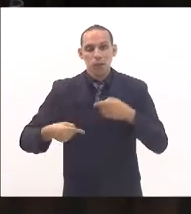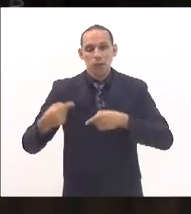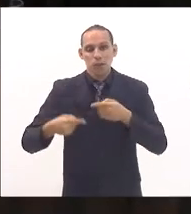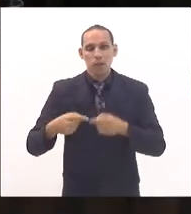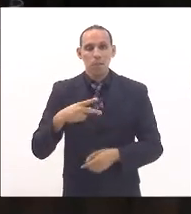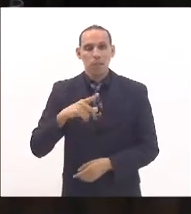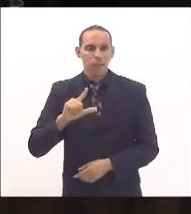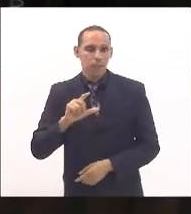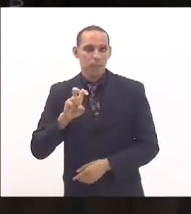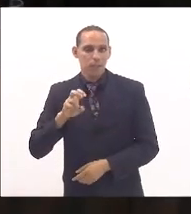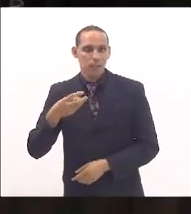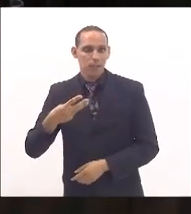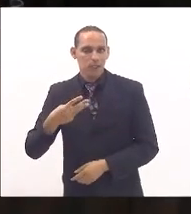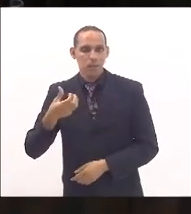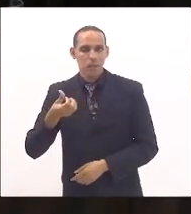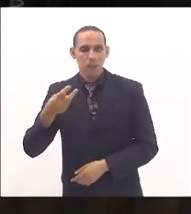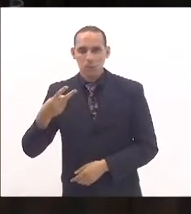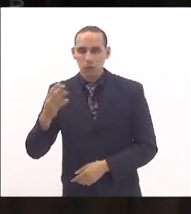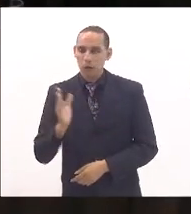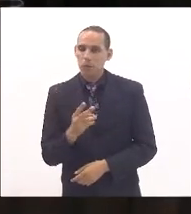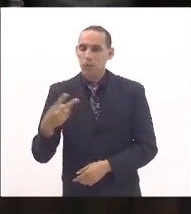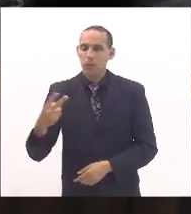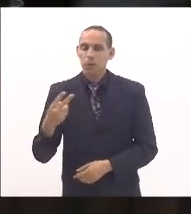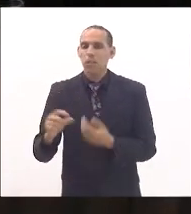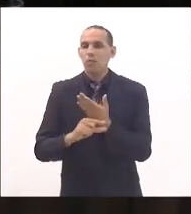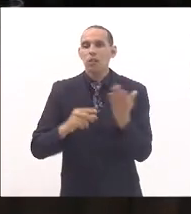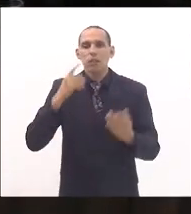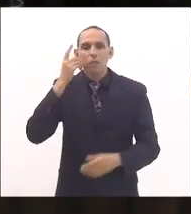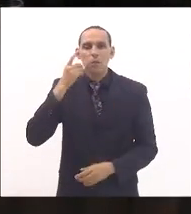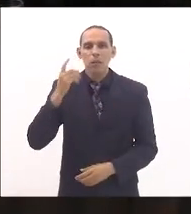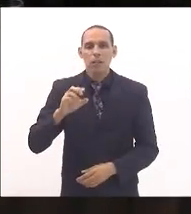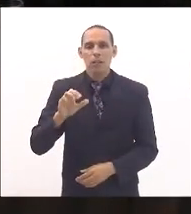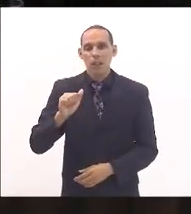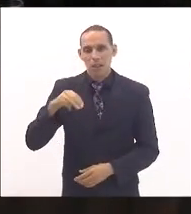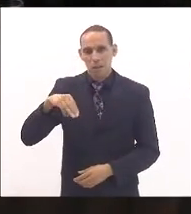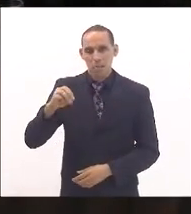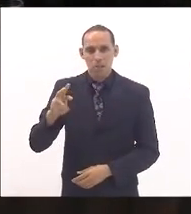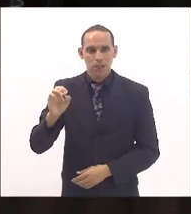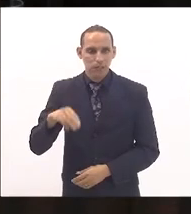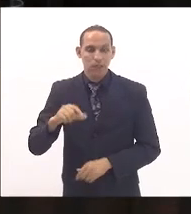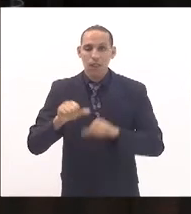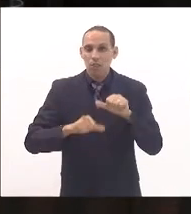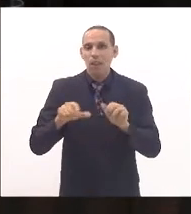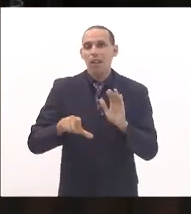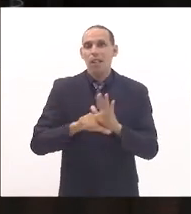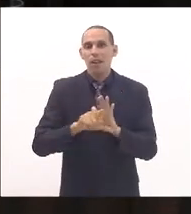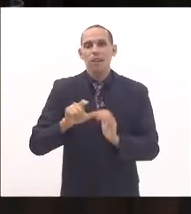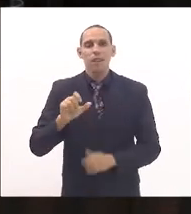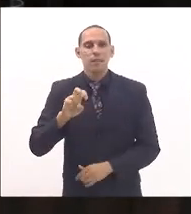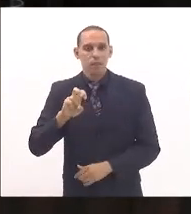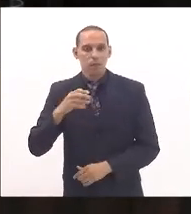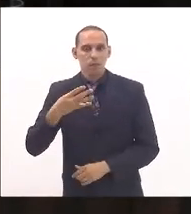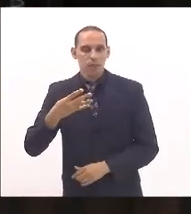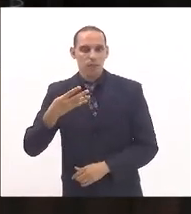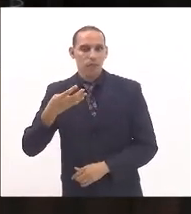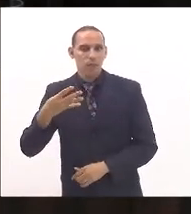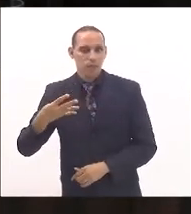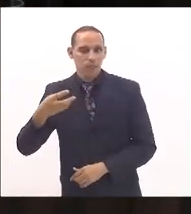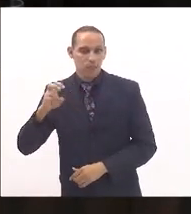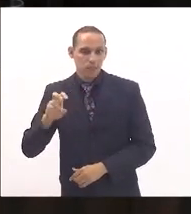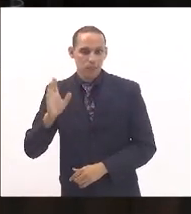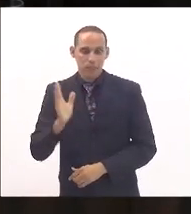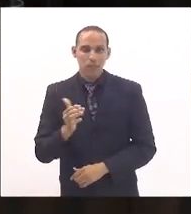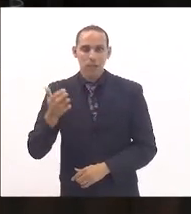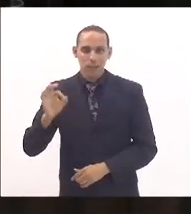de lei 5362-22, de autoria do deputado Rodrigo Amorim, que altera a lei 5.645-2010, e inclui no